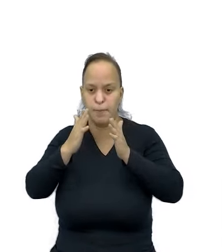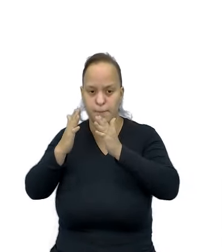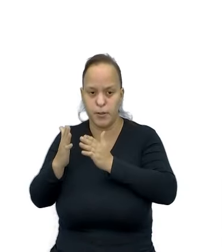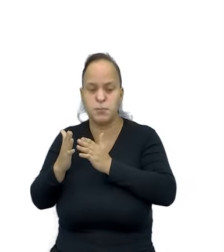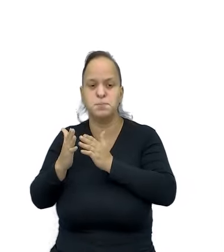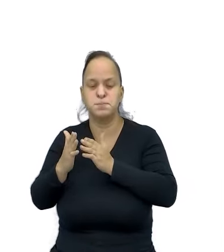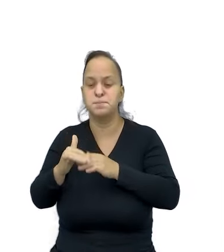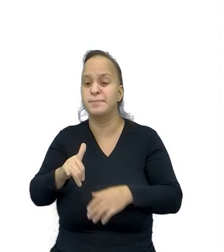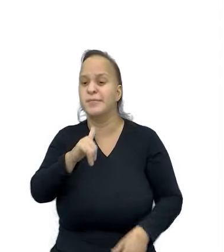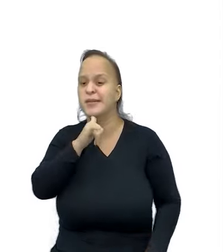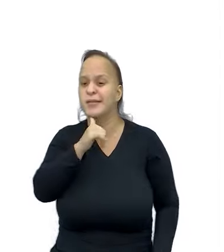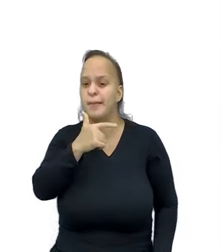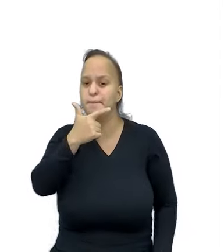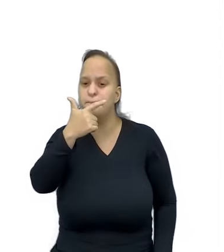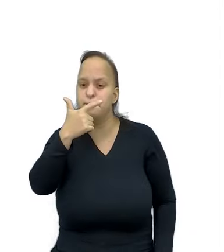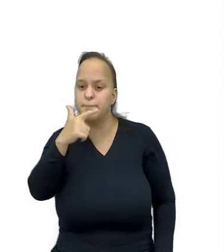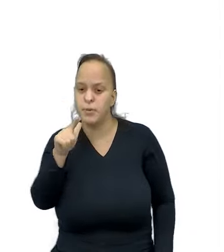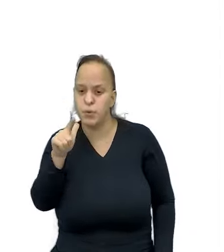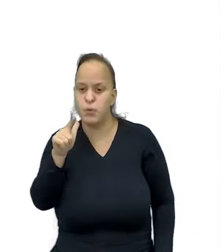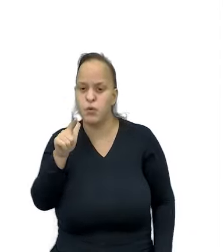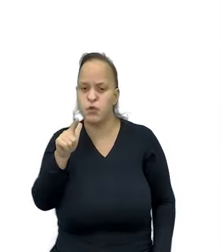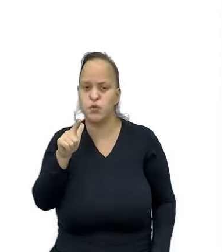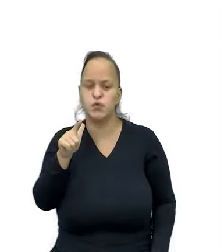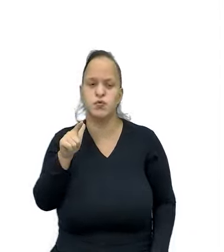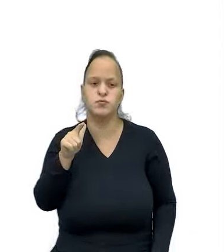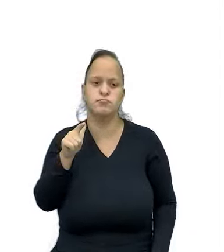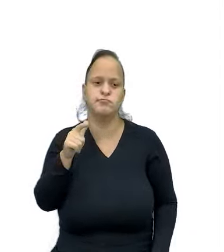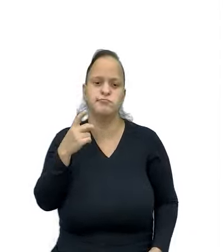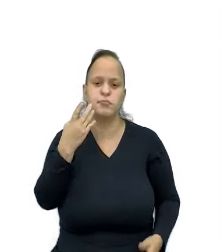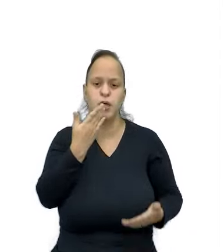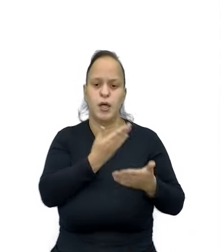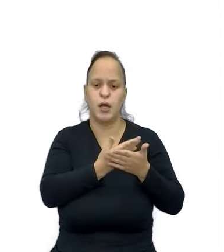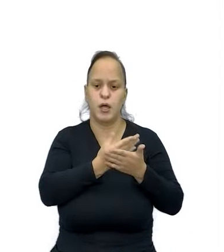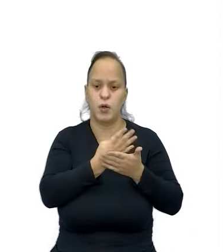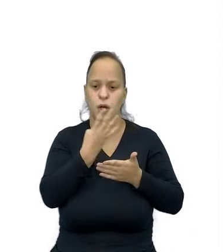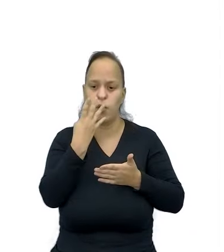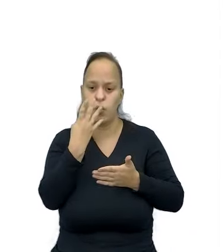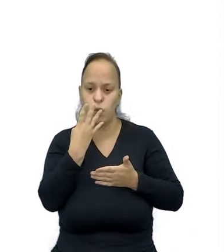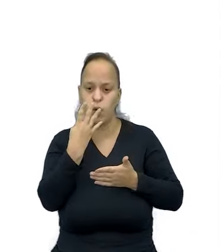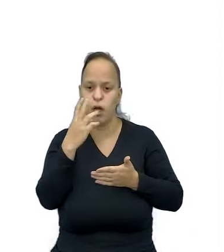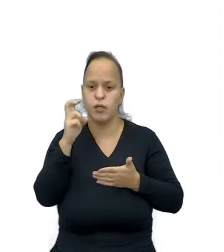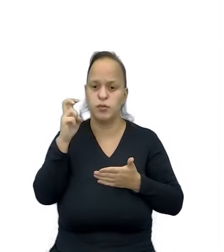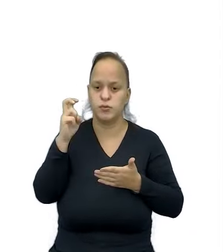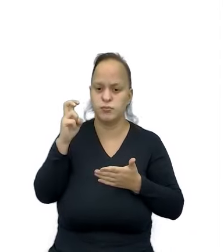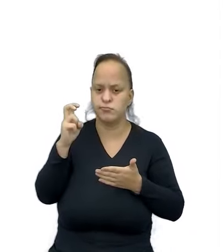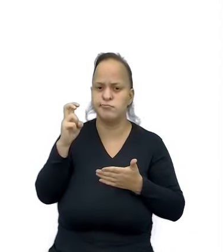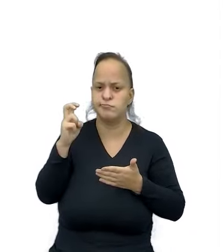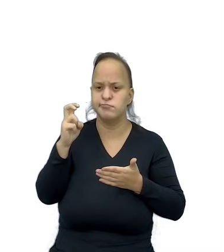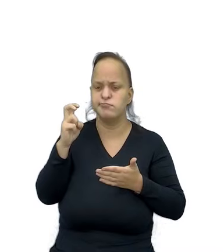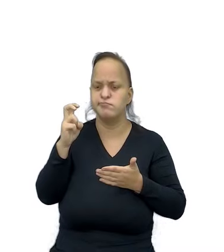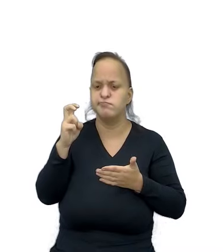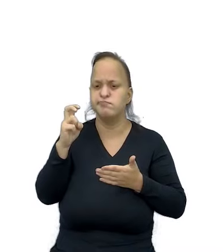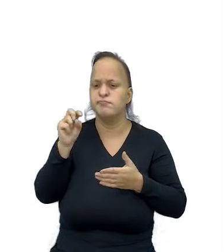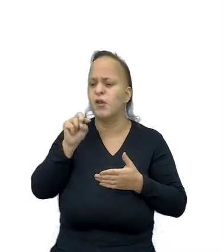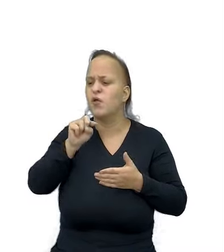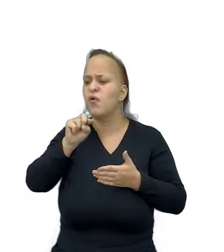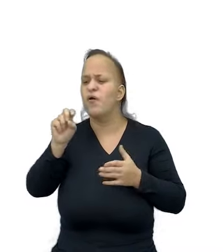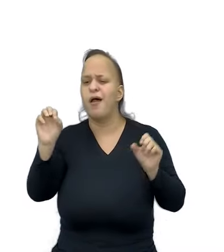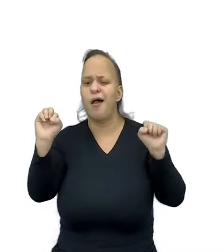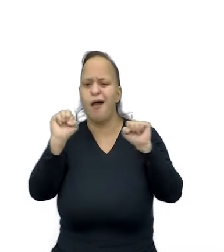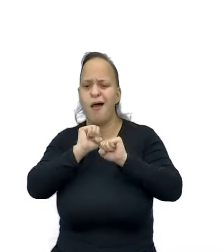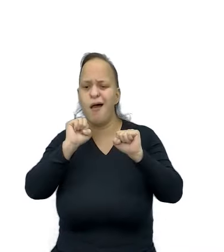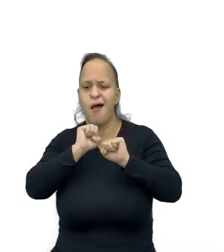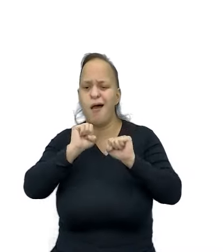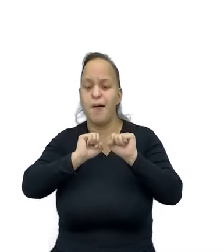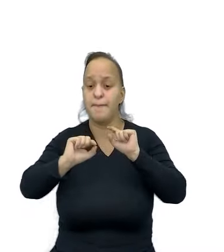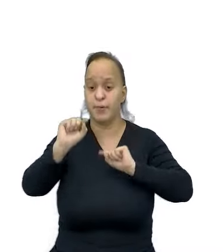aqui um outro exemplo de outras aulas da sequência também, as aulas 4 e 5, né? Qual é o seu estilo favorito? Então, aqui também já é